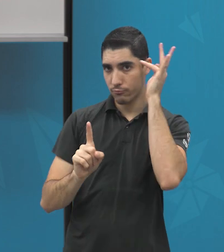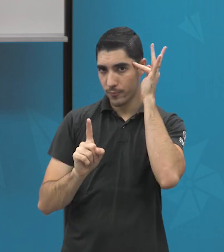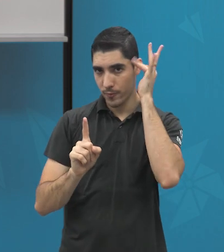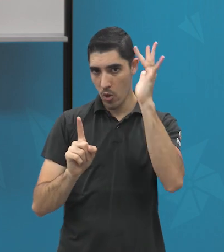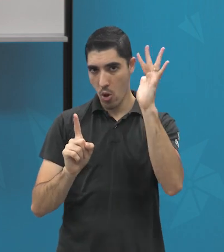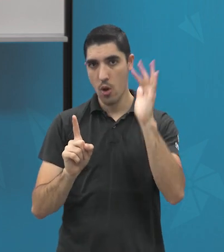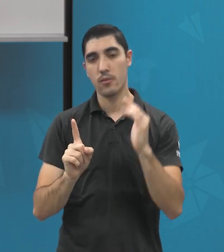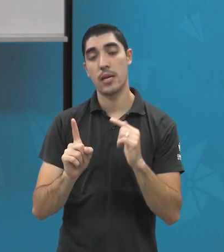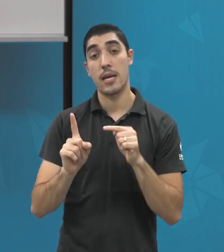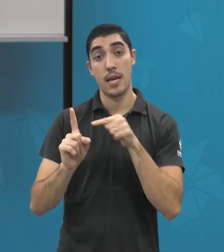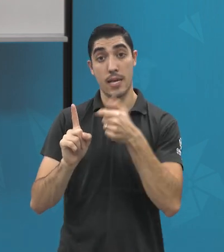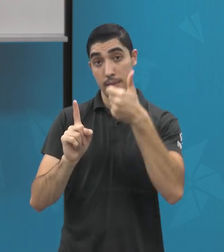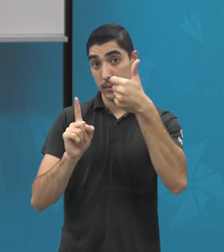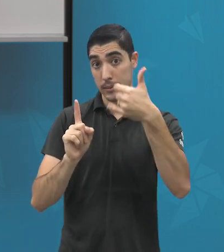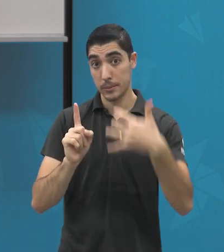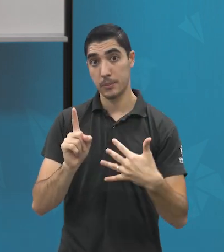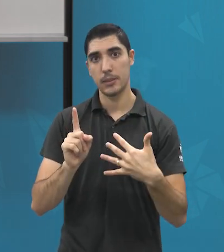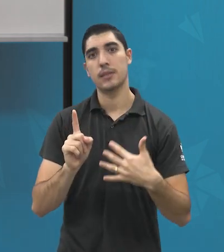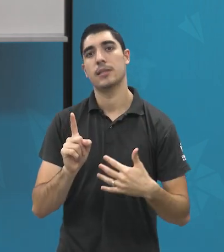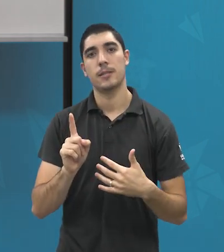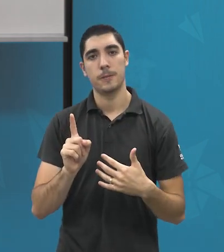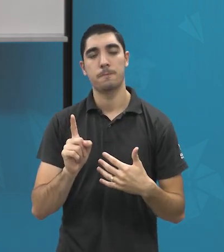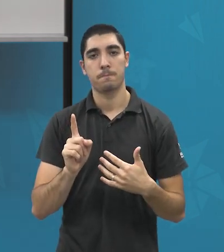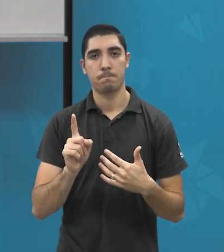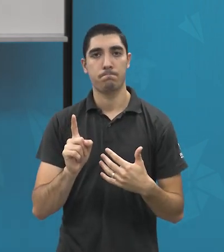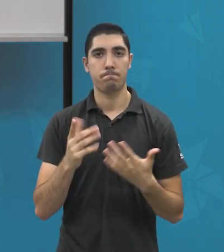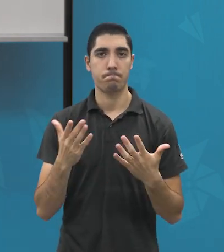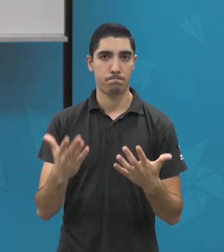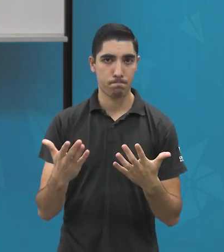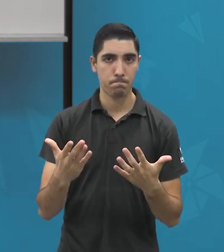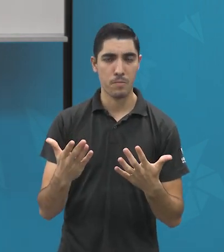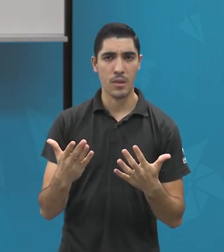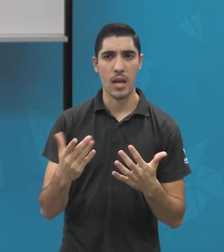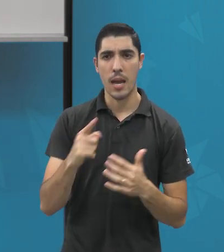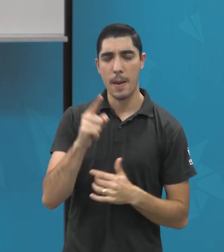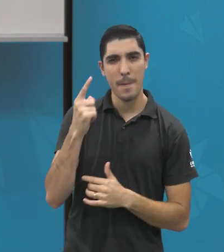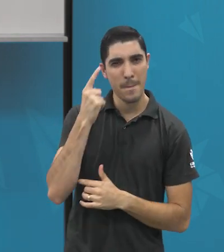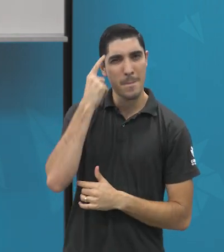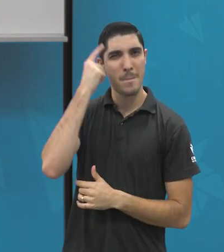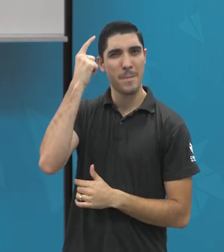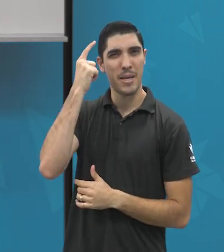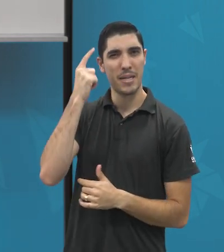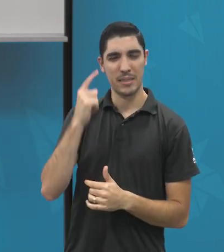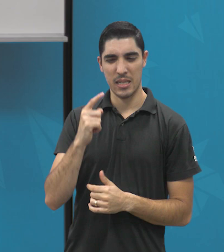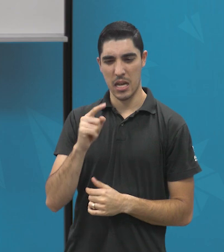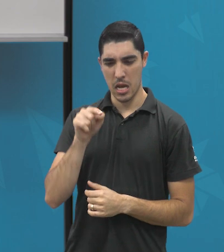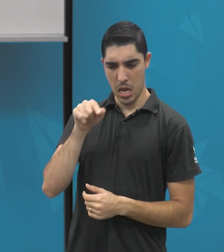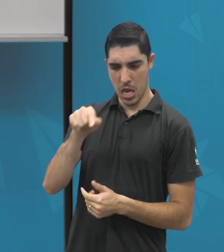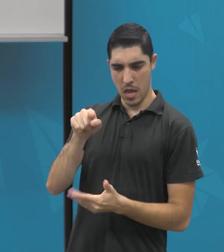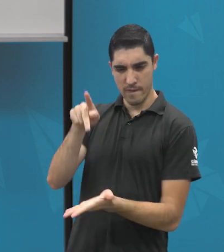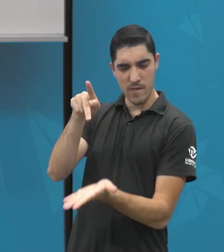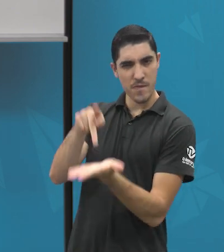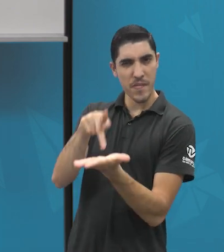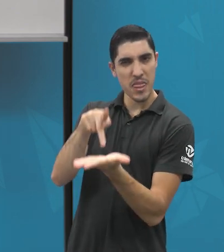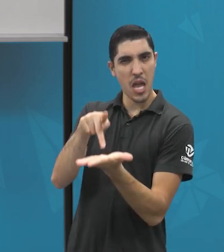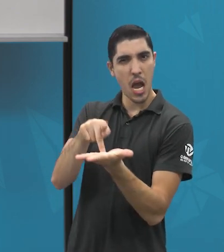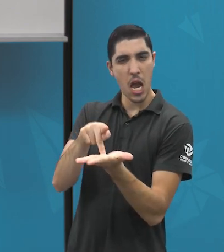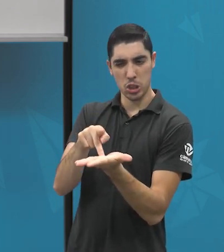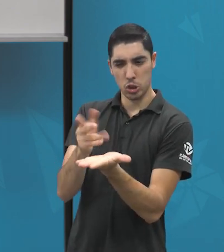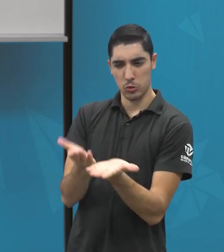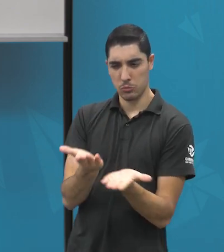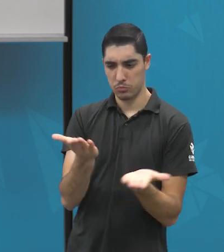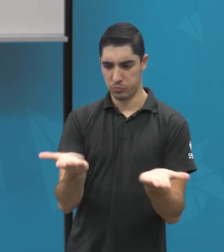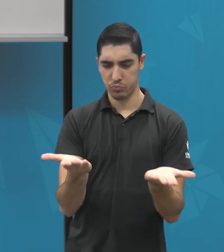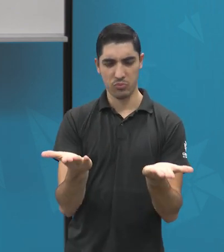que não há nada que garanta que essa verdade ela vai ter um poder que se sobrepõe, por